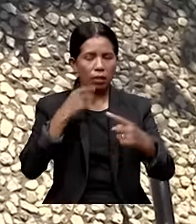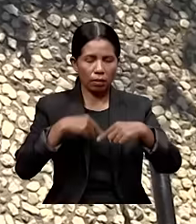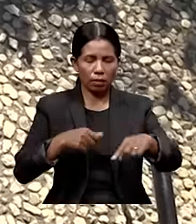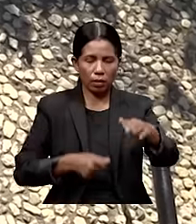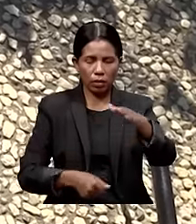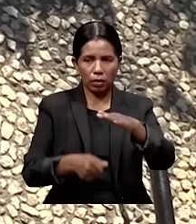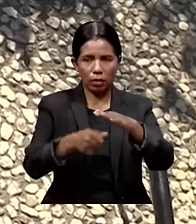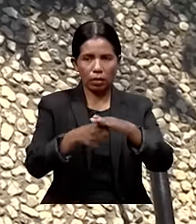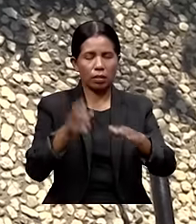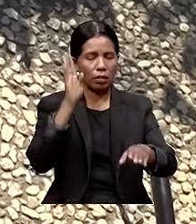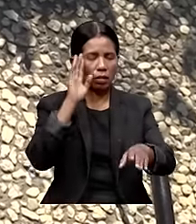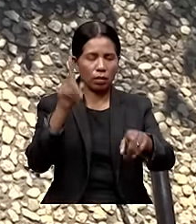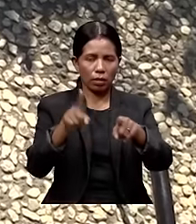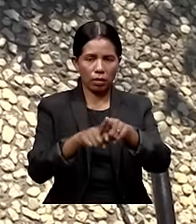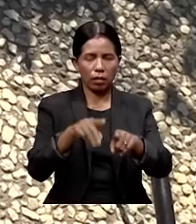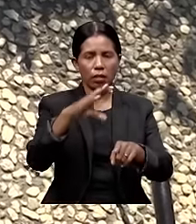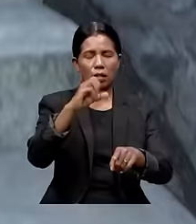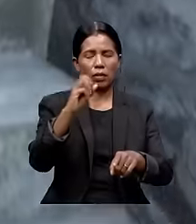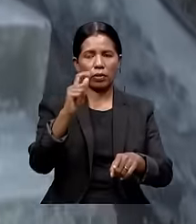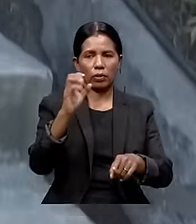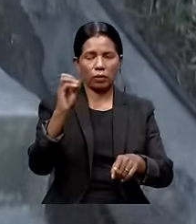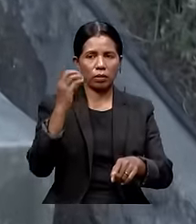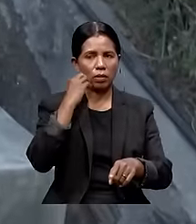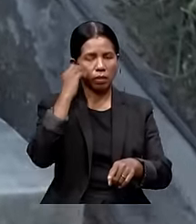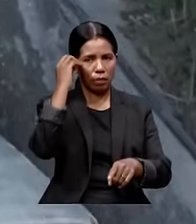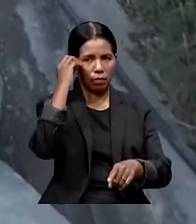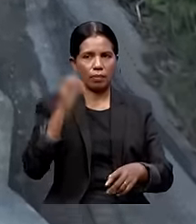basubar iha Nia Bin Dorteia da Costa Rangel Nia Uma.